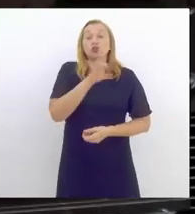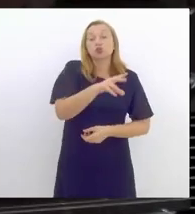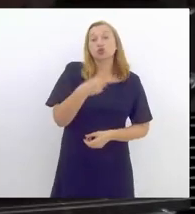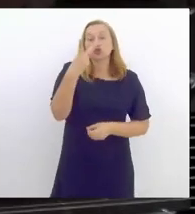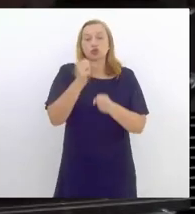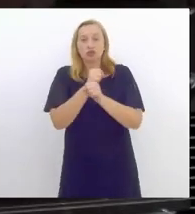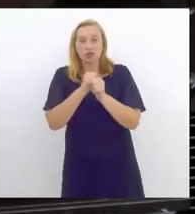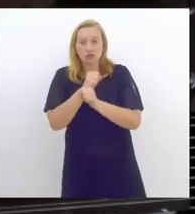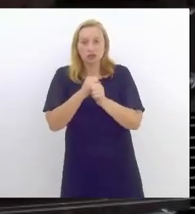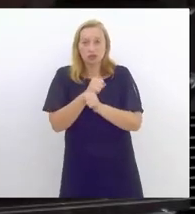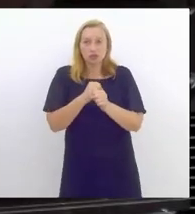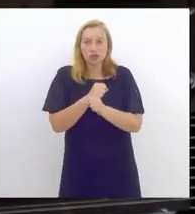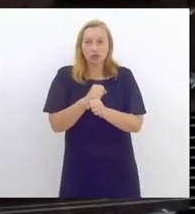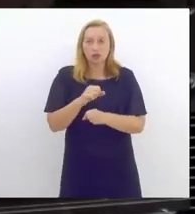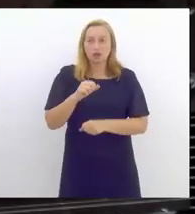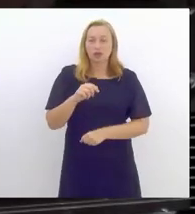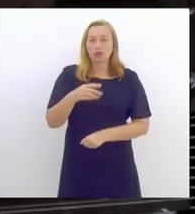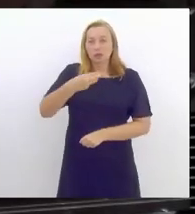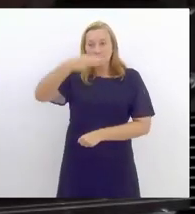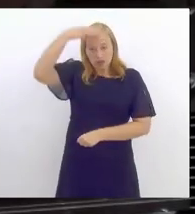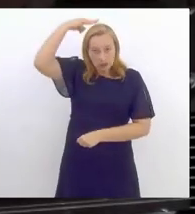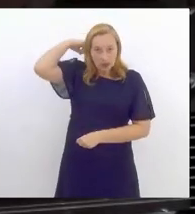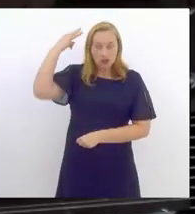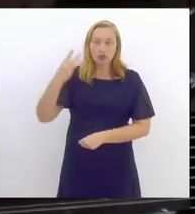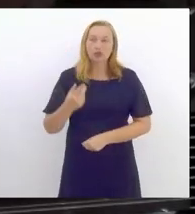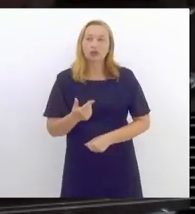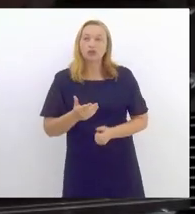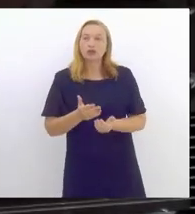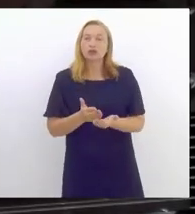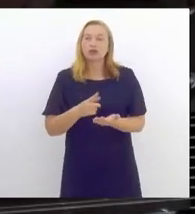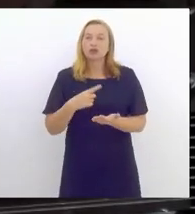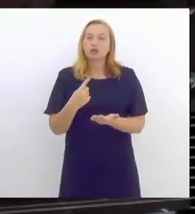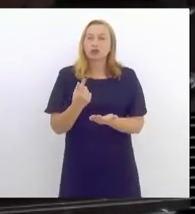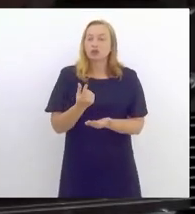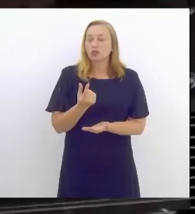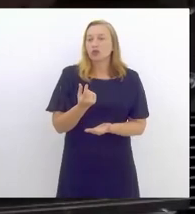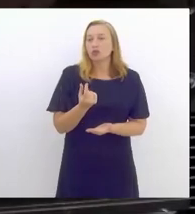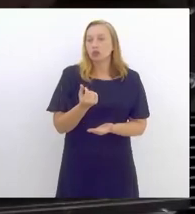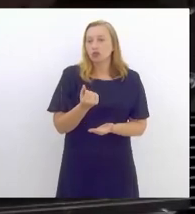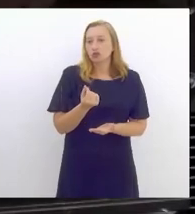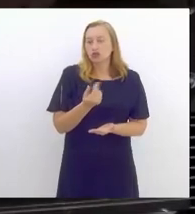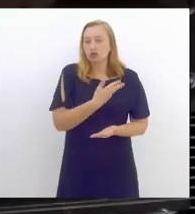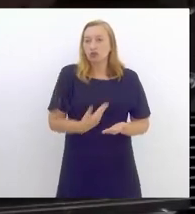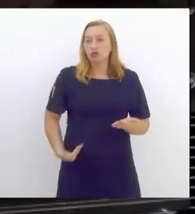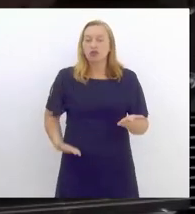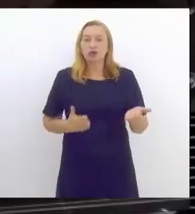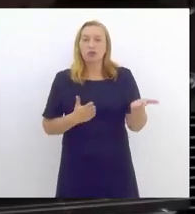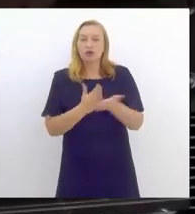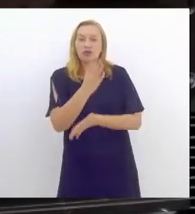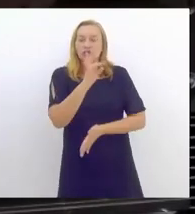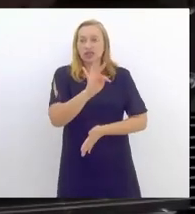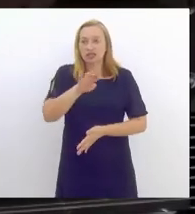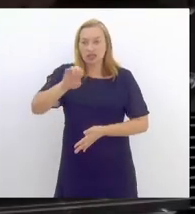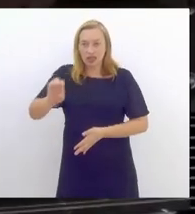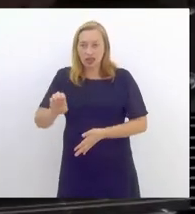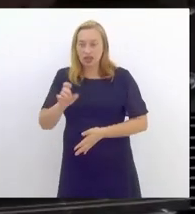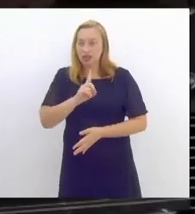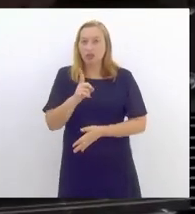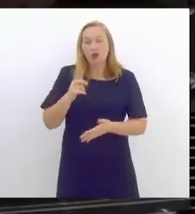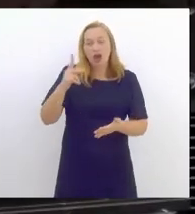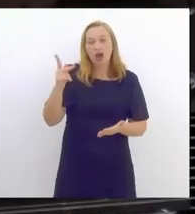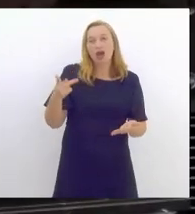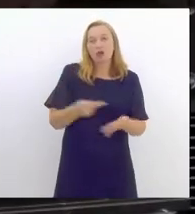2 anos, Márcio Pacheco, nossas contas foram aprovadas no TCE por unanimidade, o que não acontecia